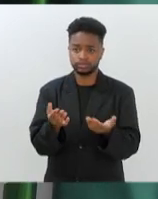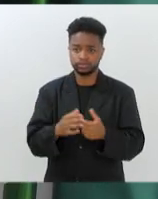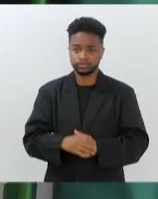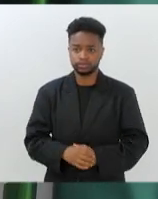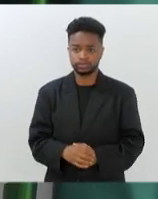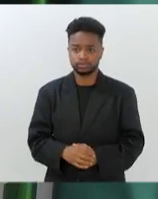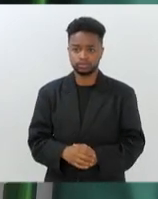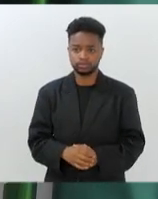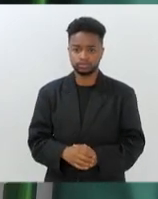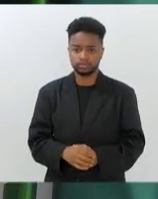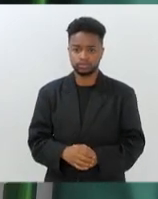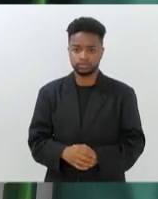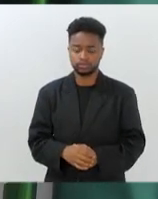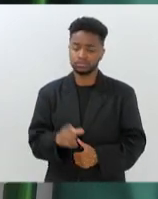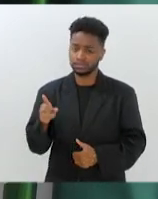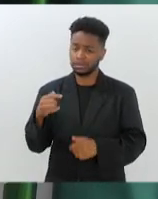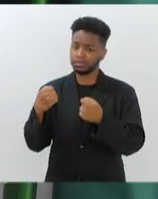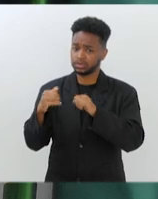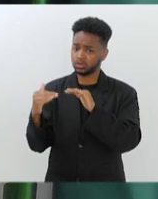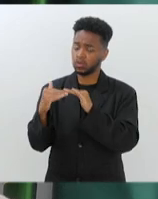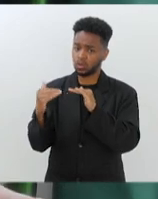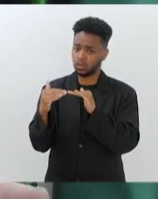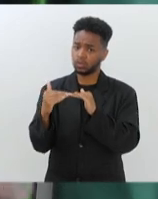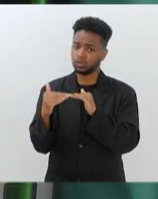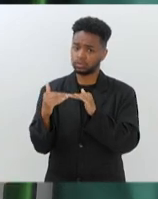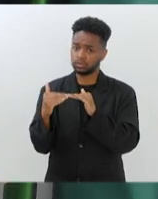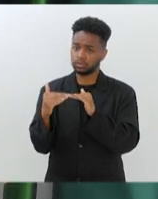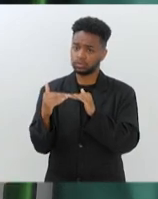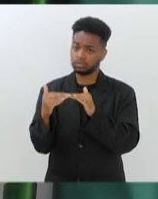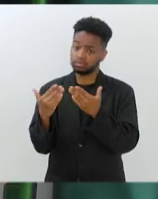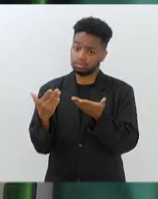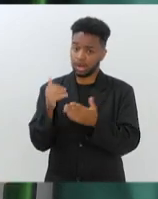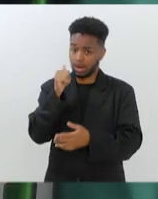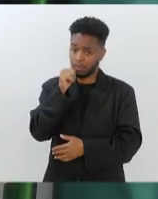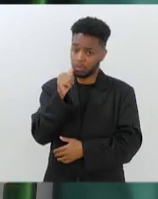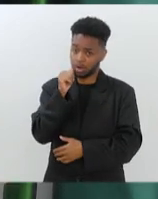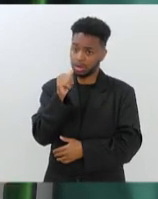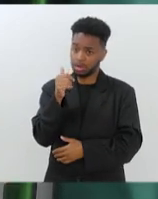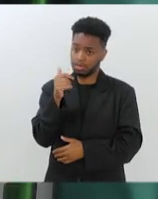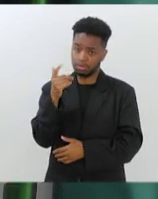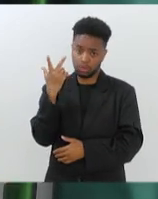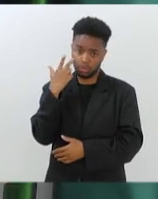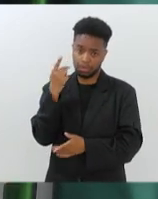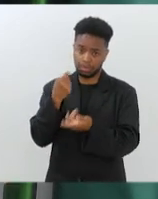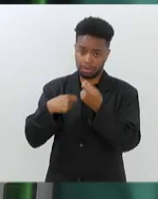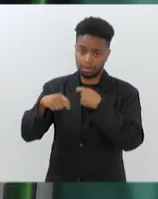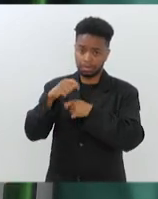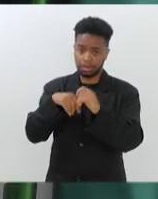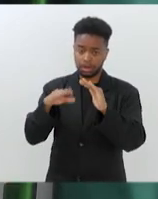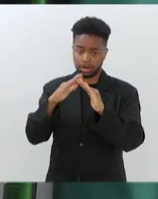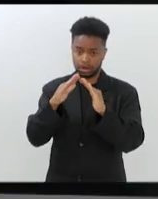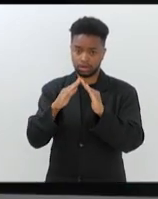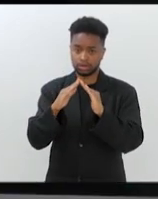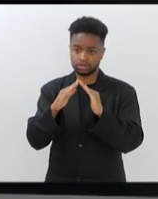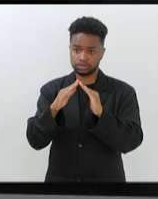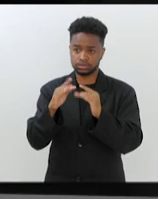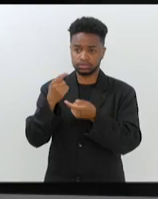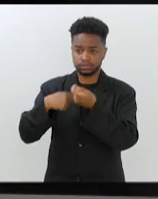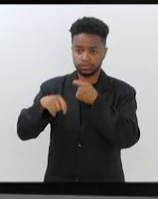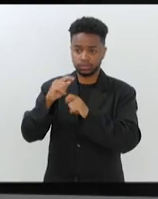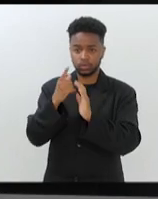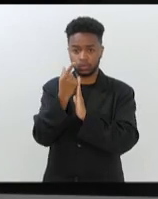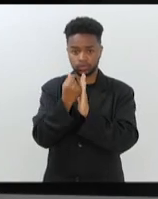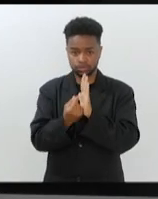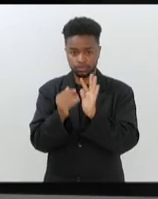dona há de convir geralmente a Muler né administradora do Lar do oramento